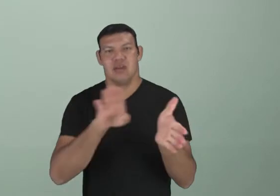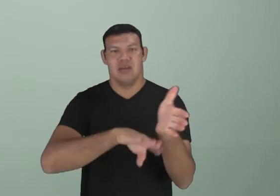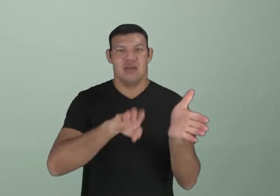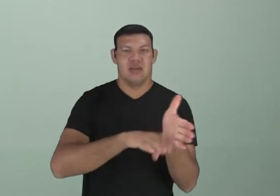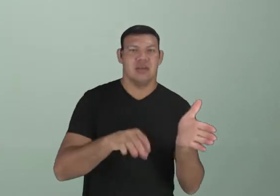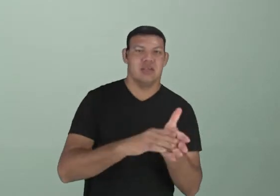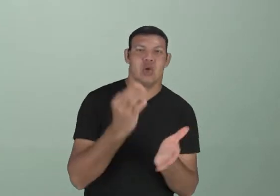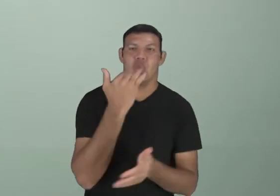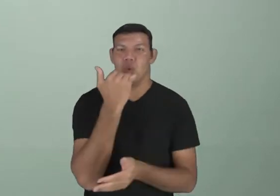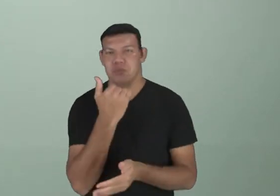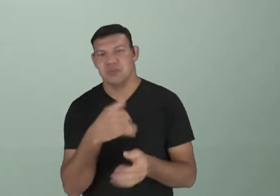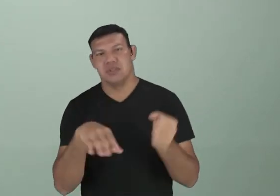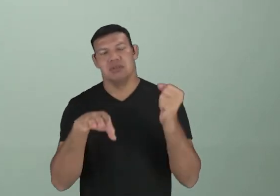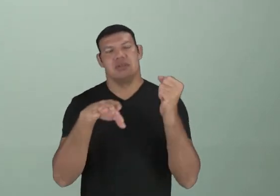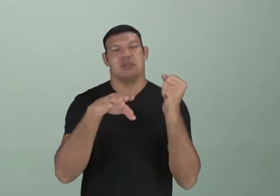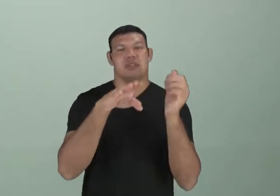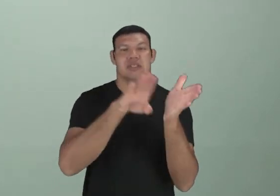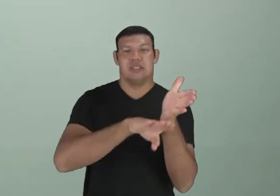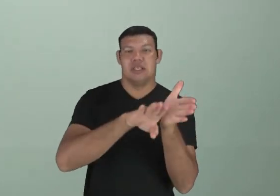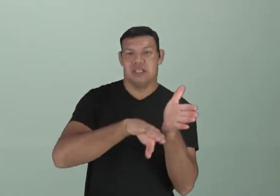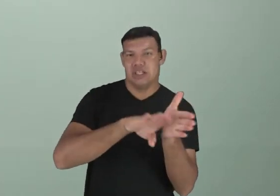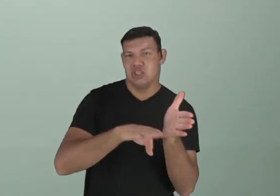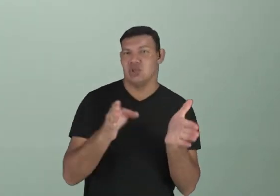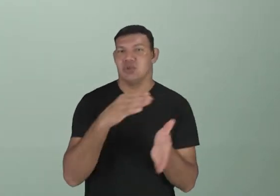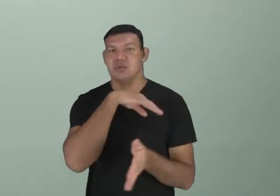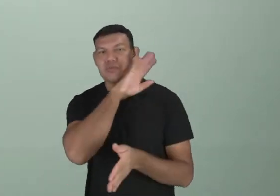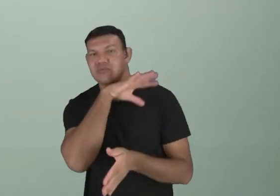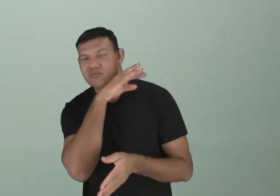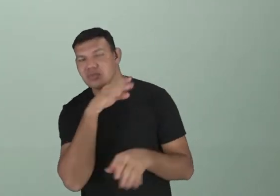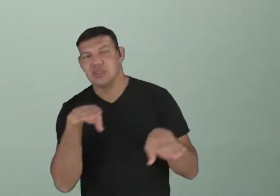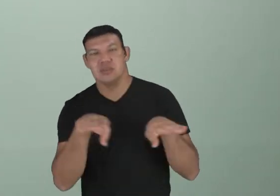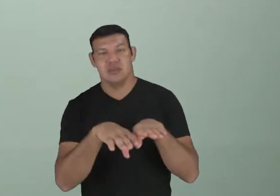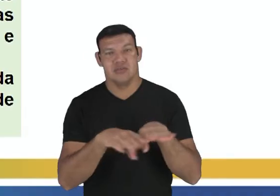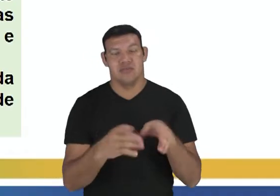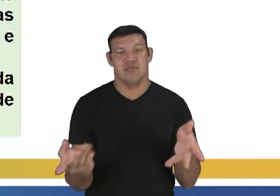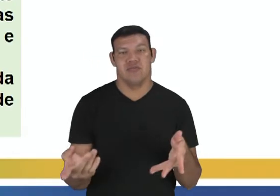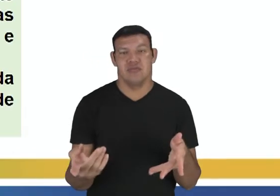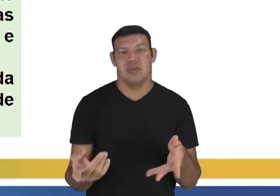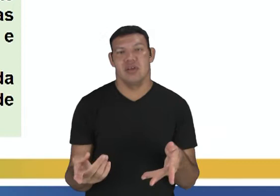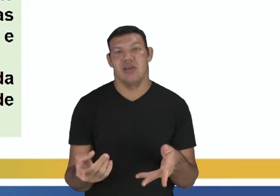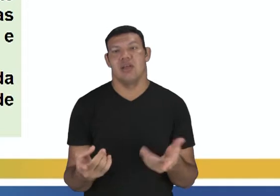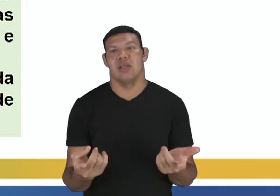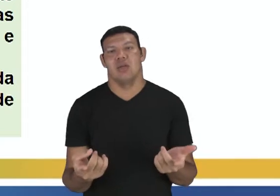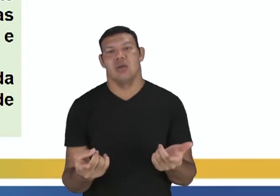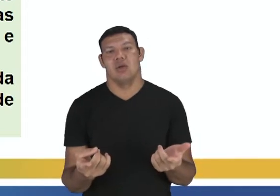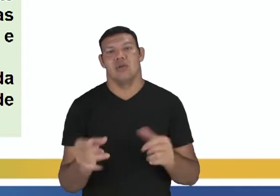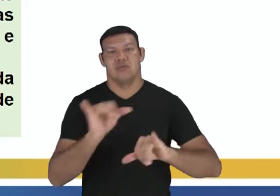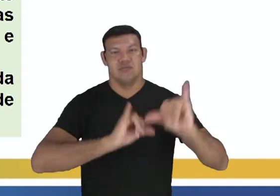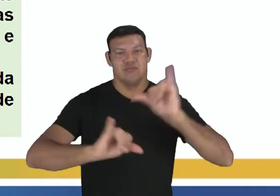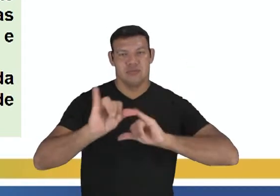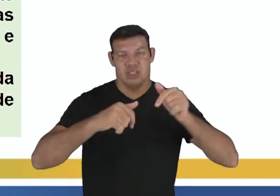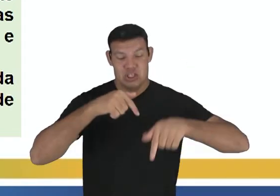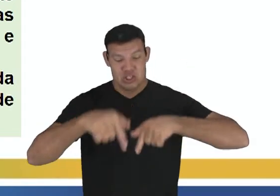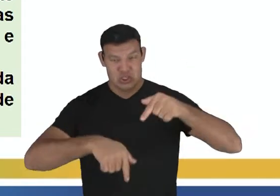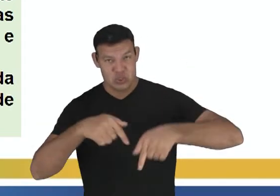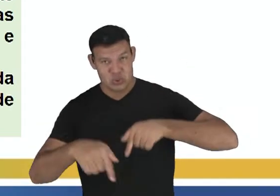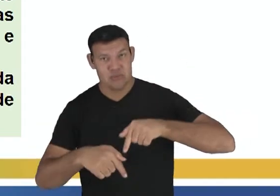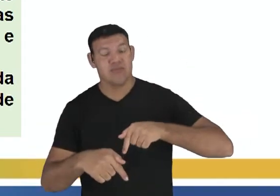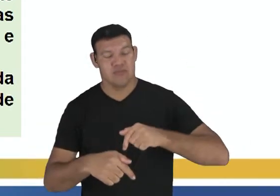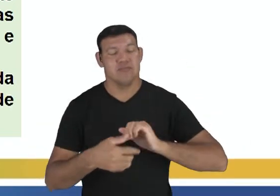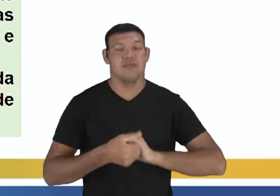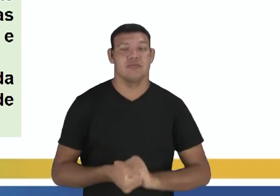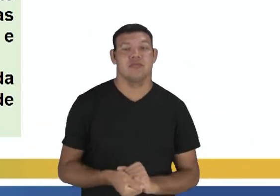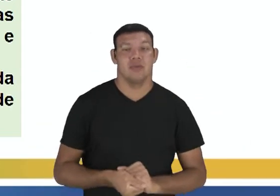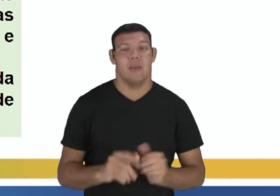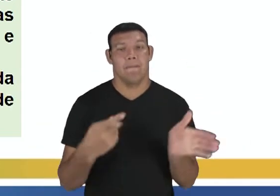restos de animais e também poluentes químicos lançados ali por indústrias, por exemplo, tá bom? Então essa